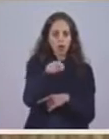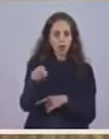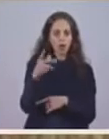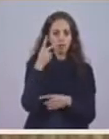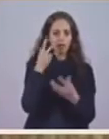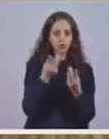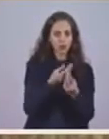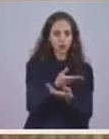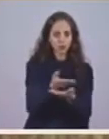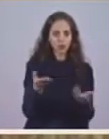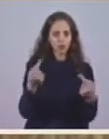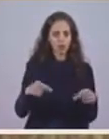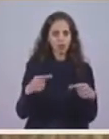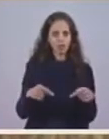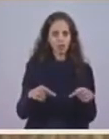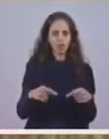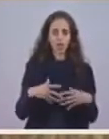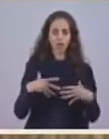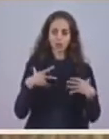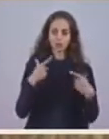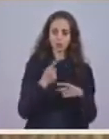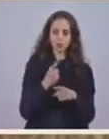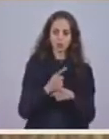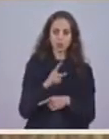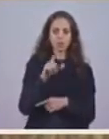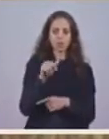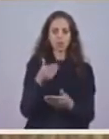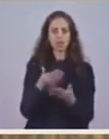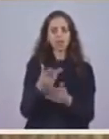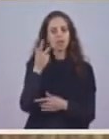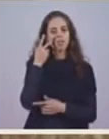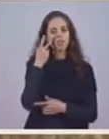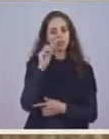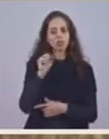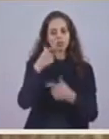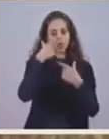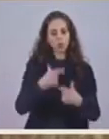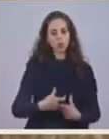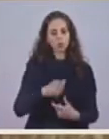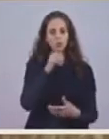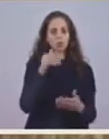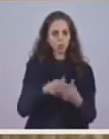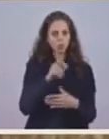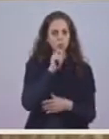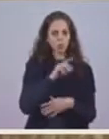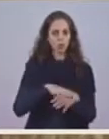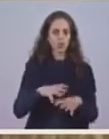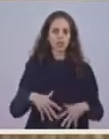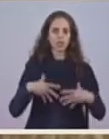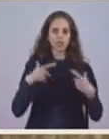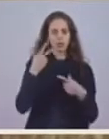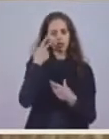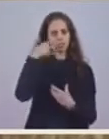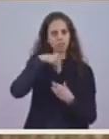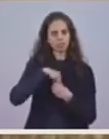vós, esse Espírito também dará vida aos vossos corpos mortais pelo seu Espírito que habita em